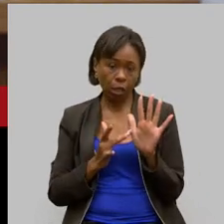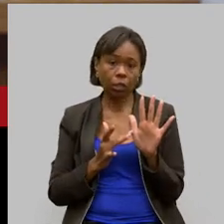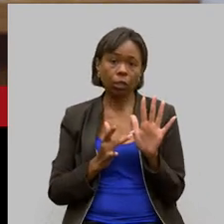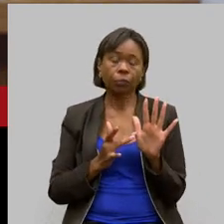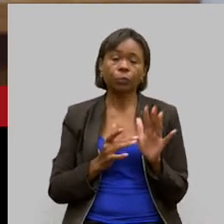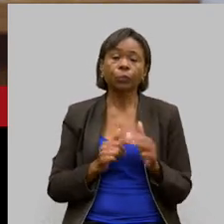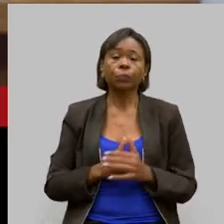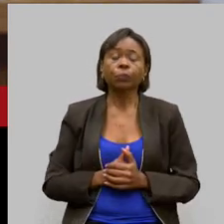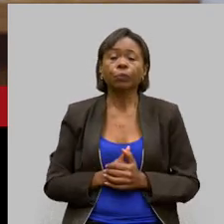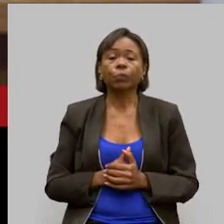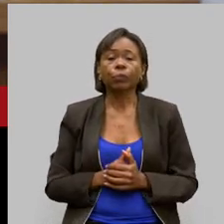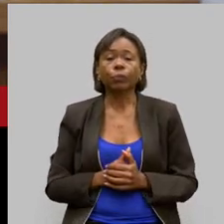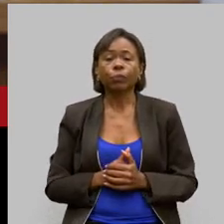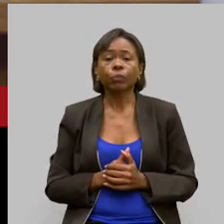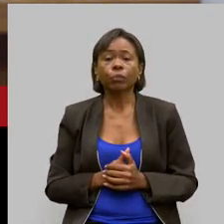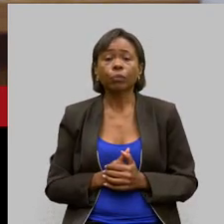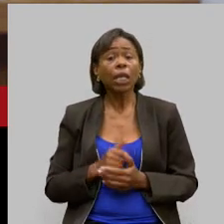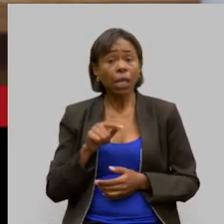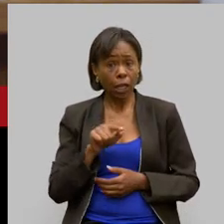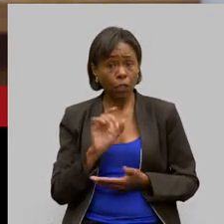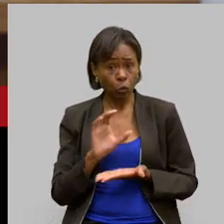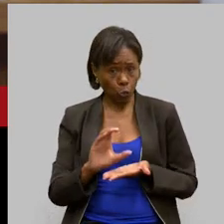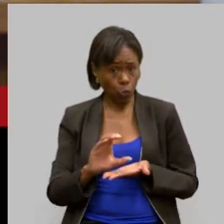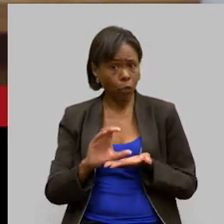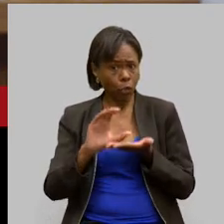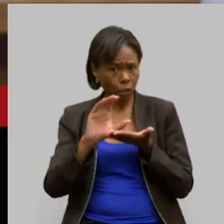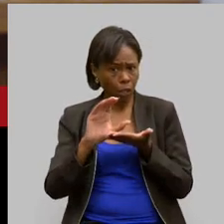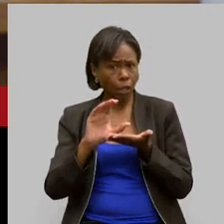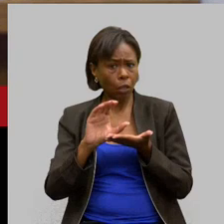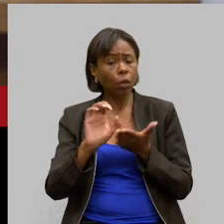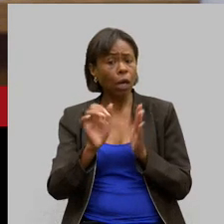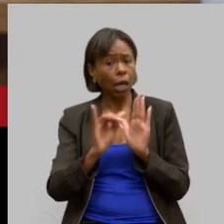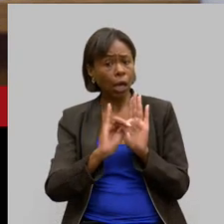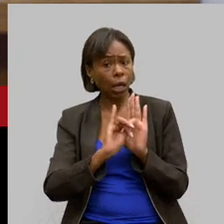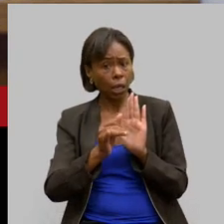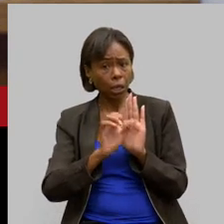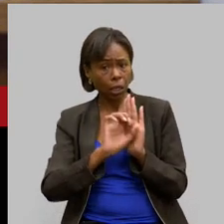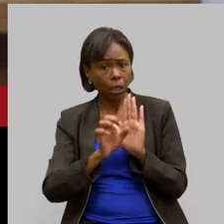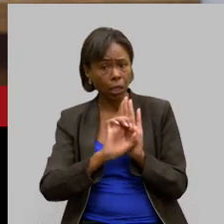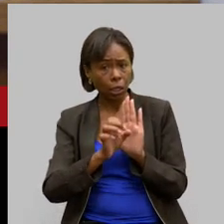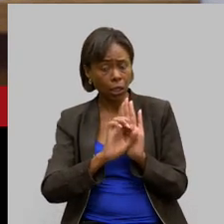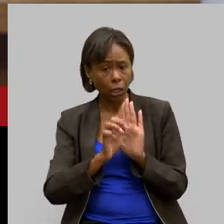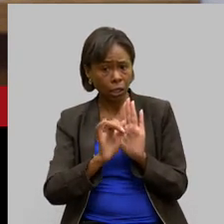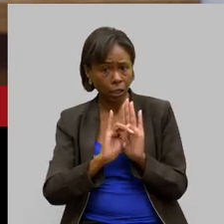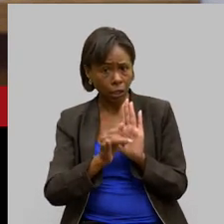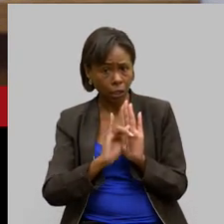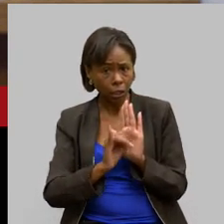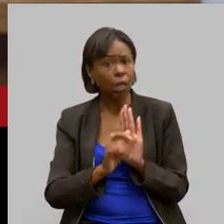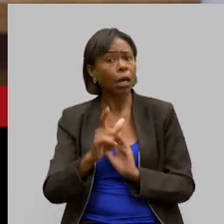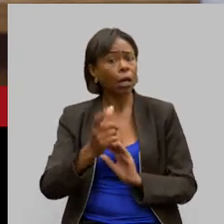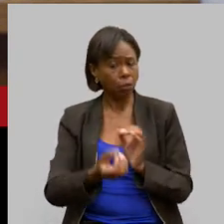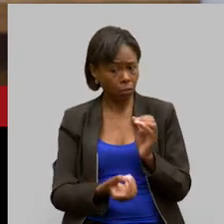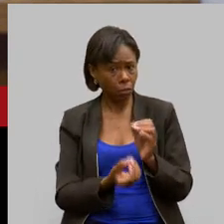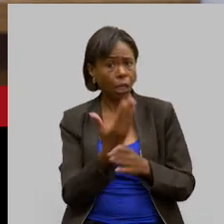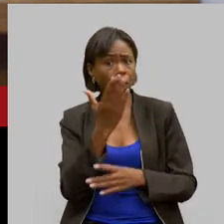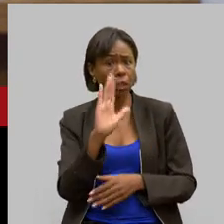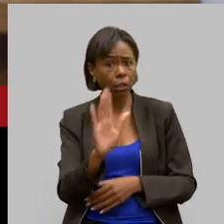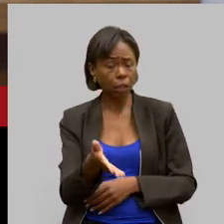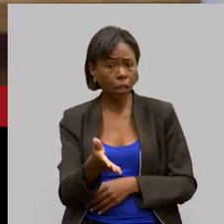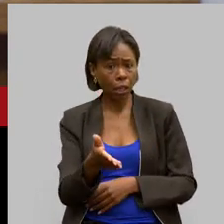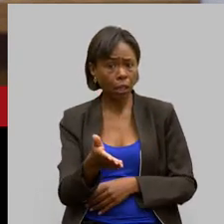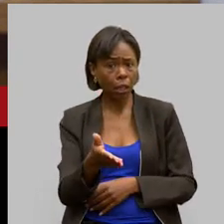conselheira ele está com edital lançado paraa eleição do conselho da representantes da sociedade